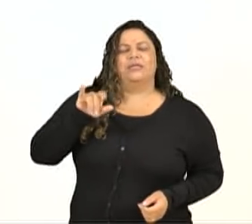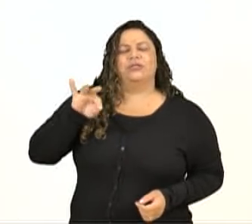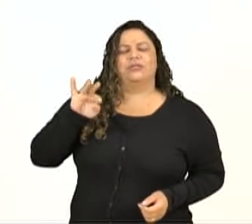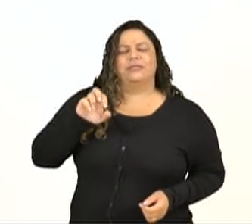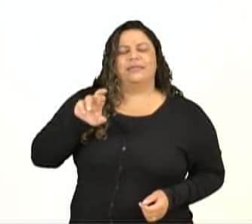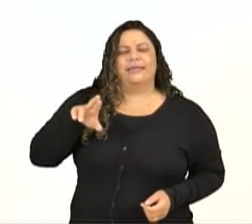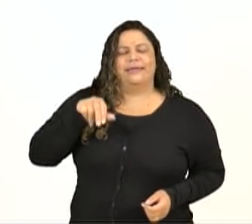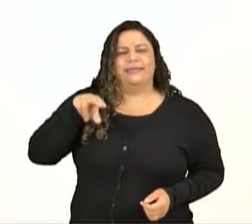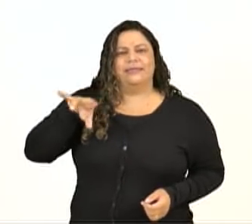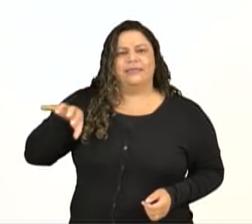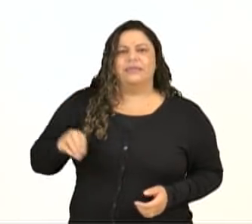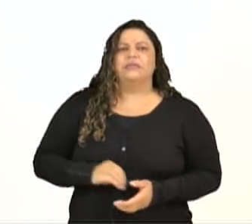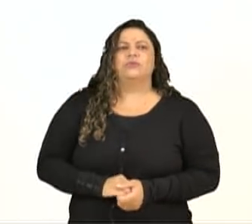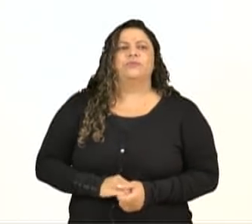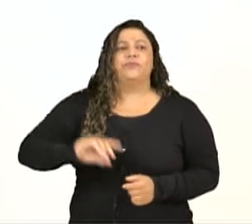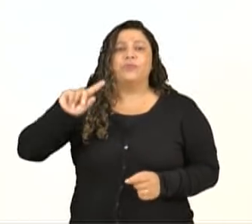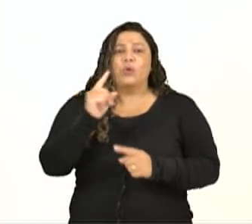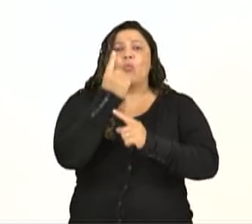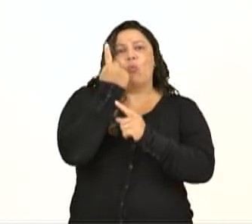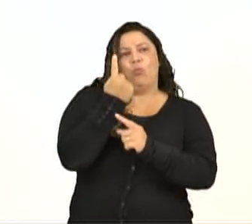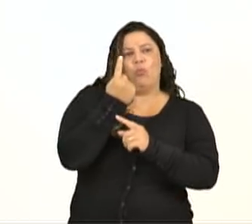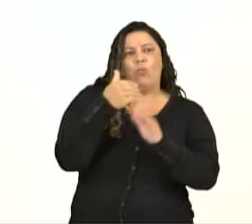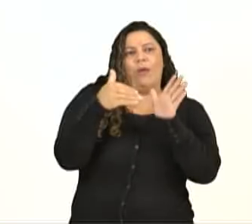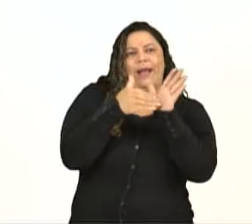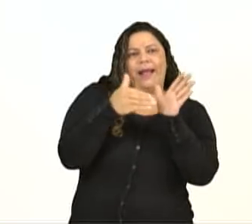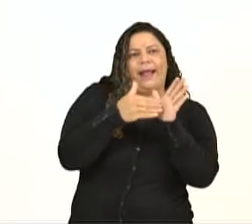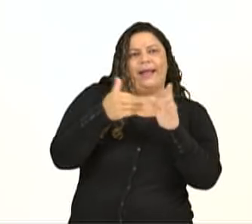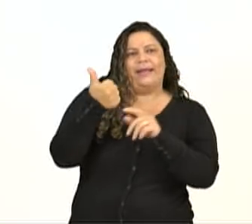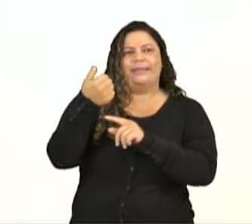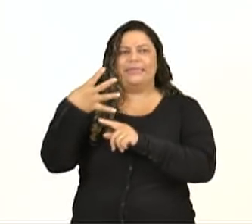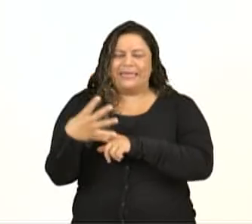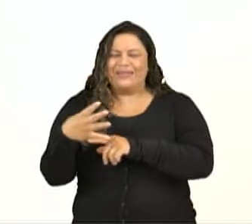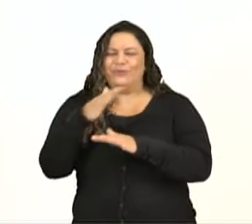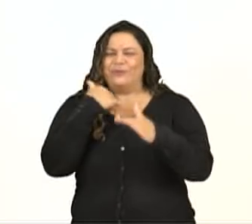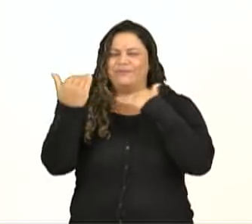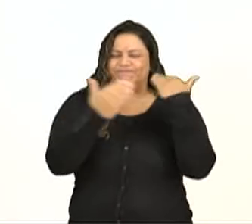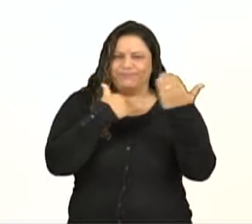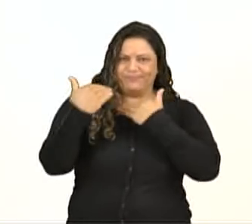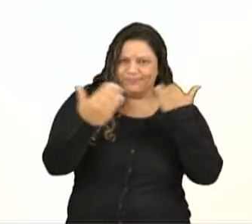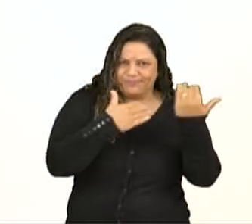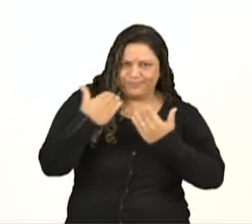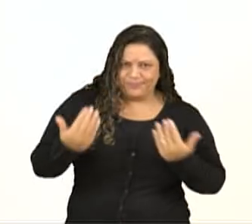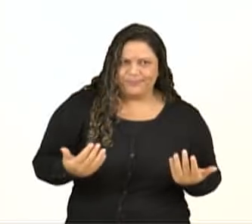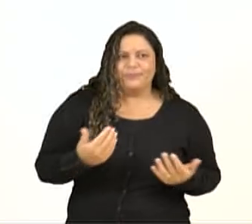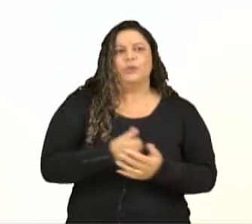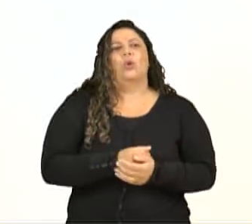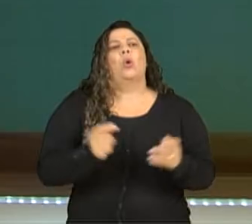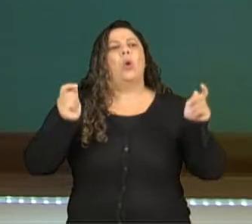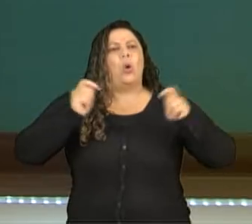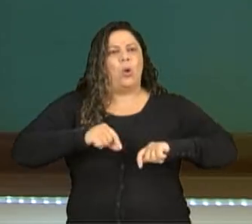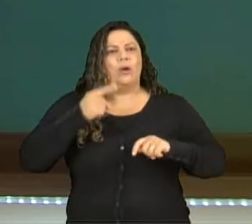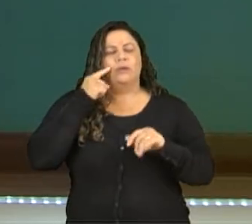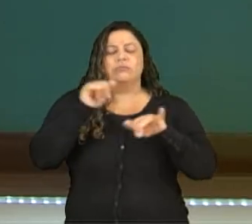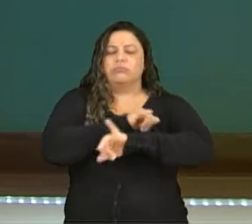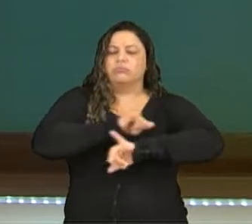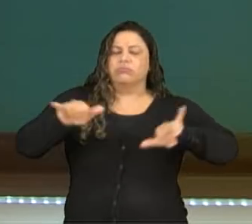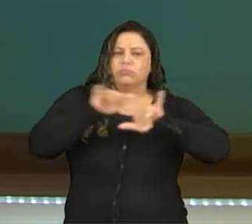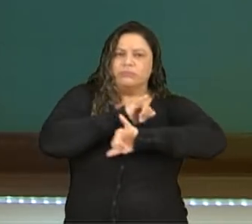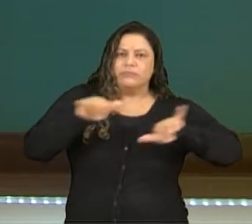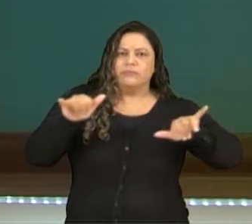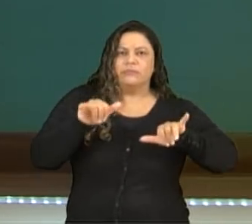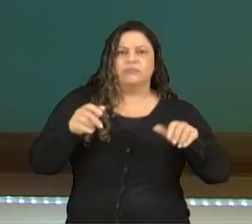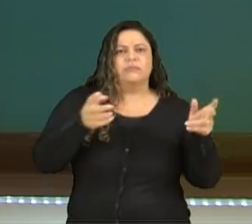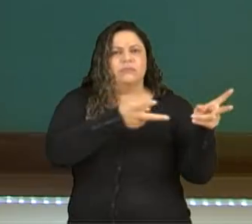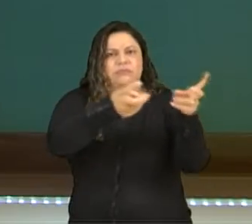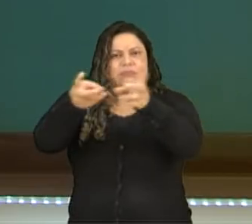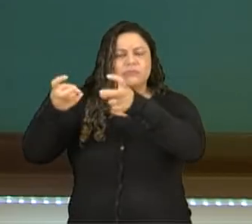14 imigrantes que cruzou o Mediterrâneo morreu. Então, aqui nesta notícia, dá para a